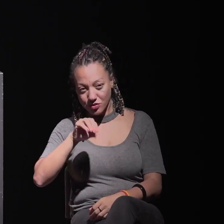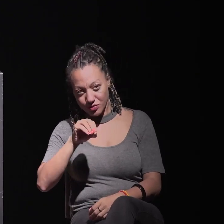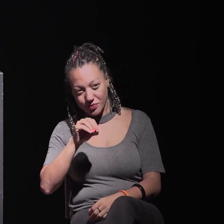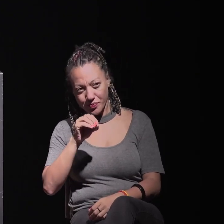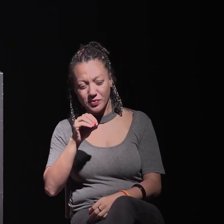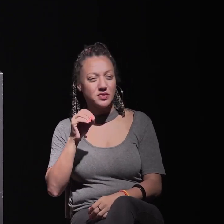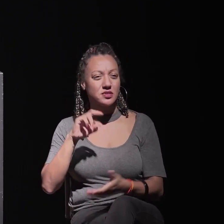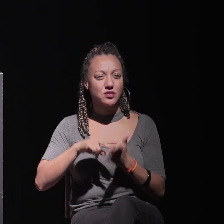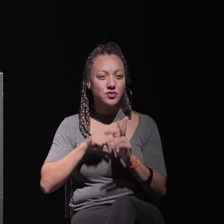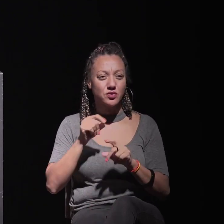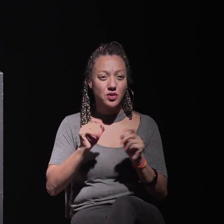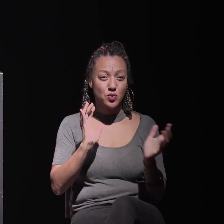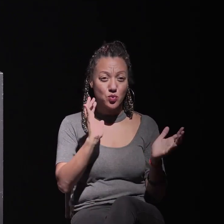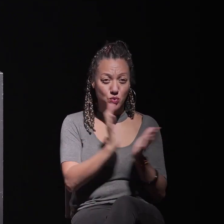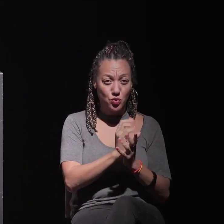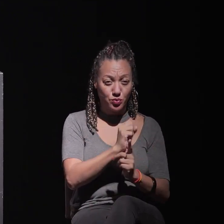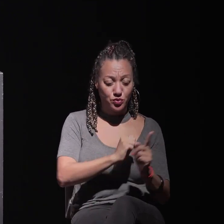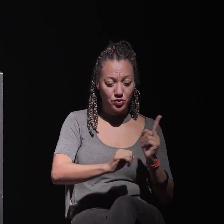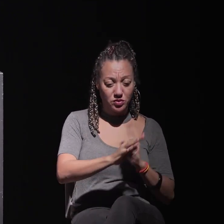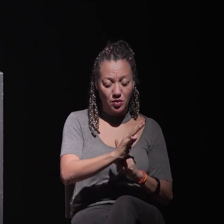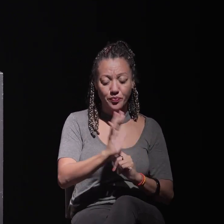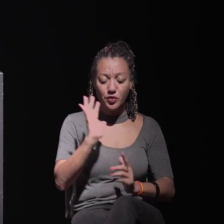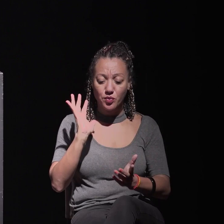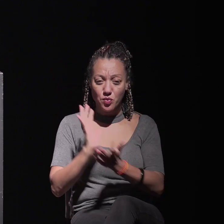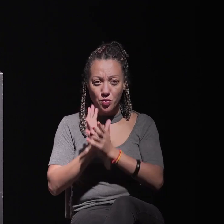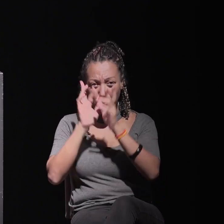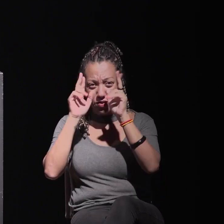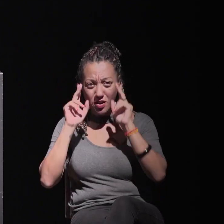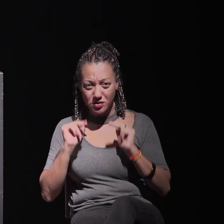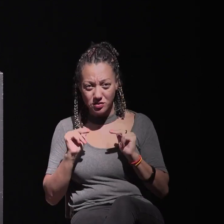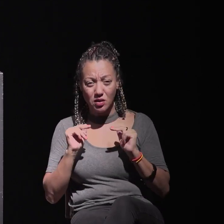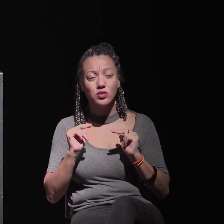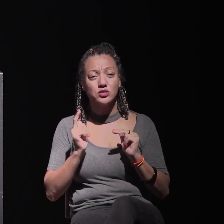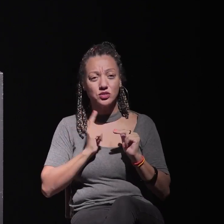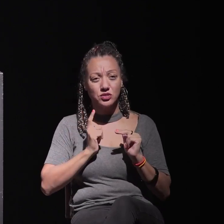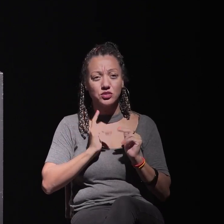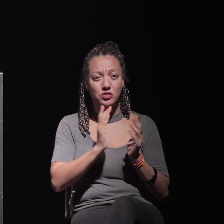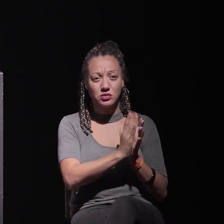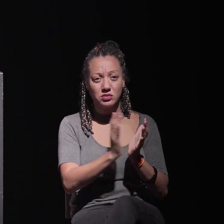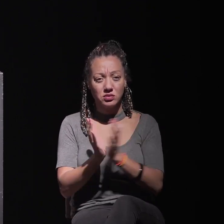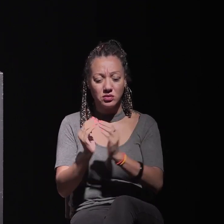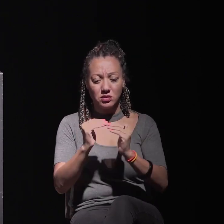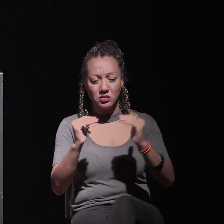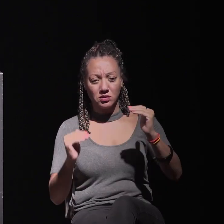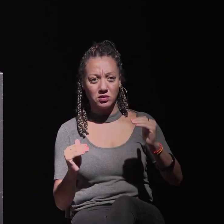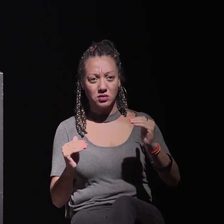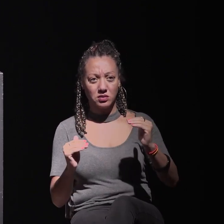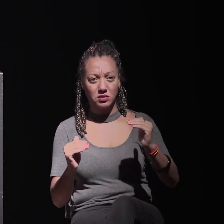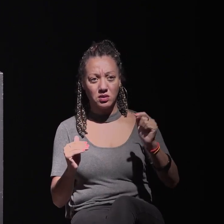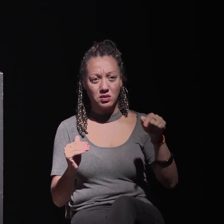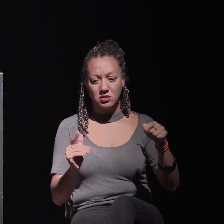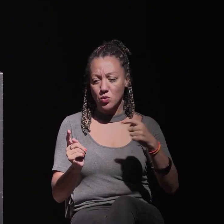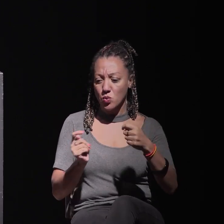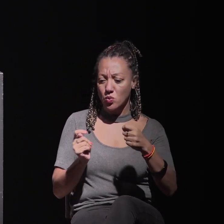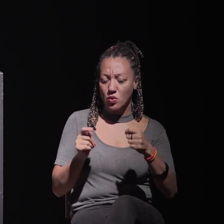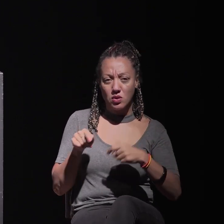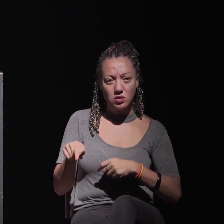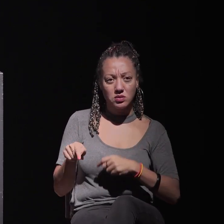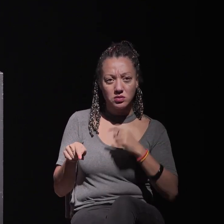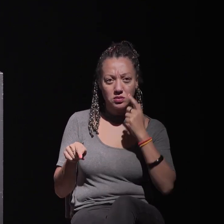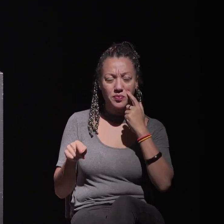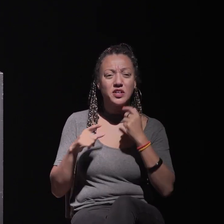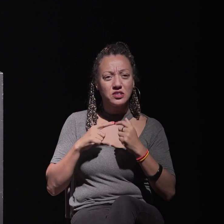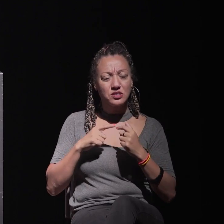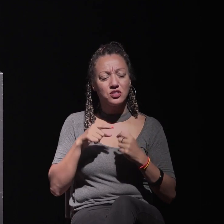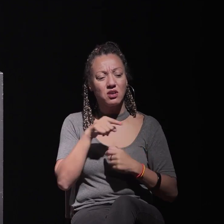e um grupo racial tinha total controle sobre um outro grupo social e um outro grupo racial. E uma noção de hierarquia de